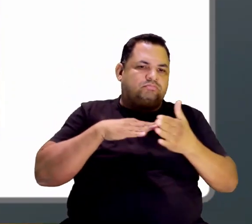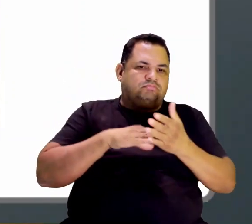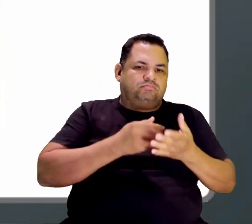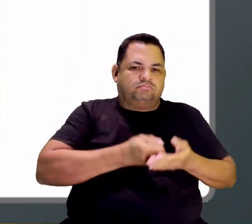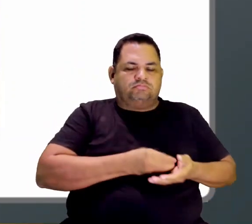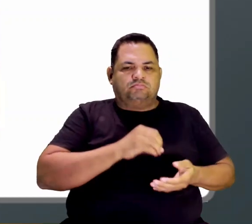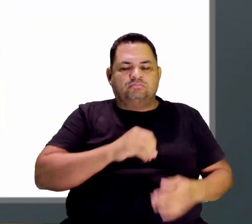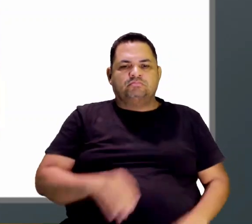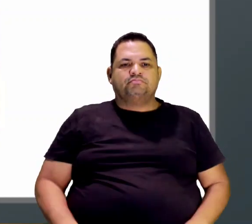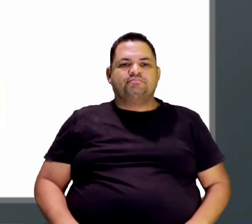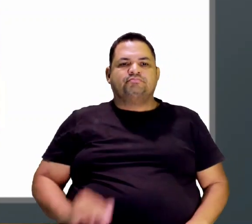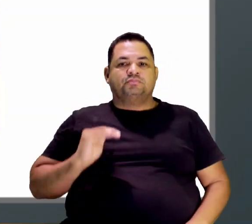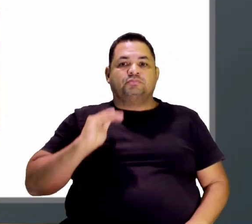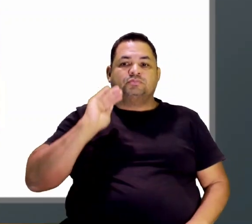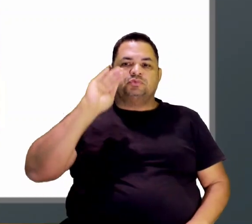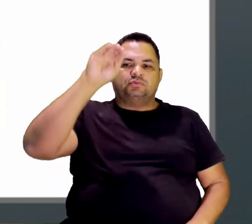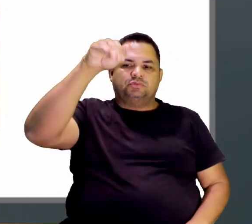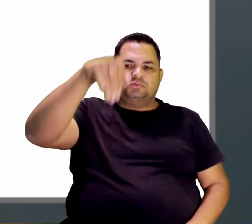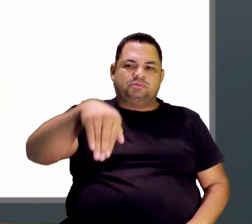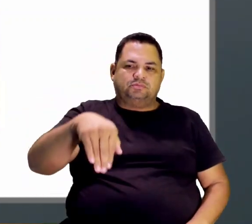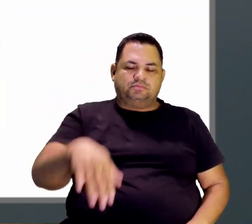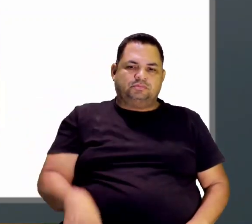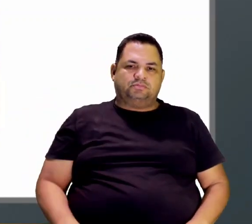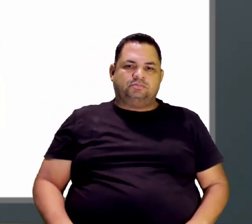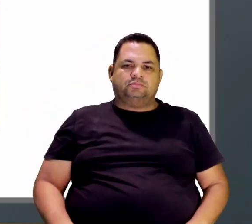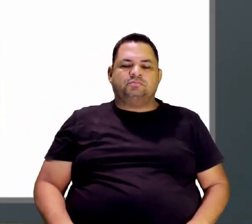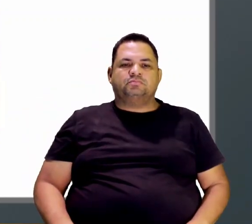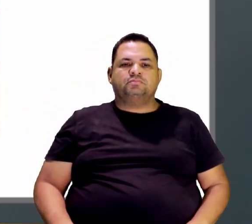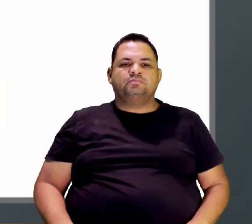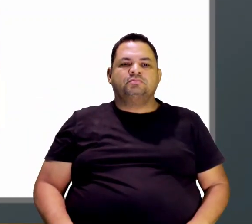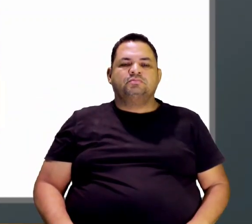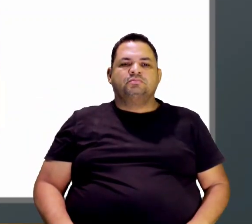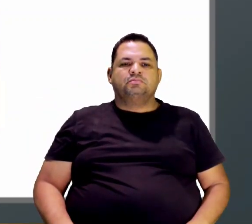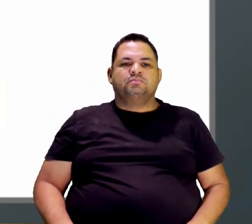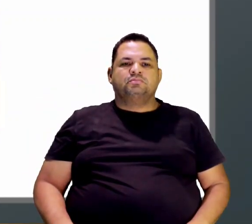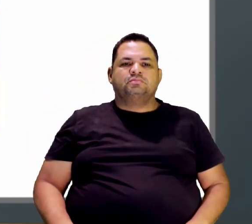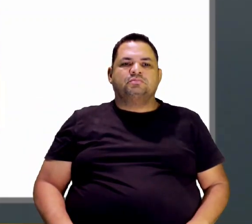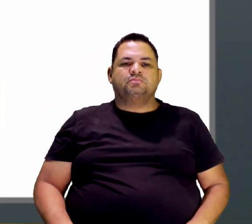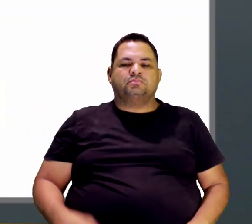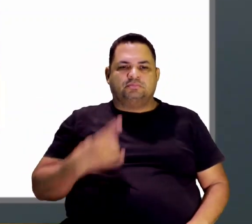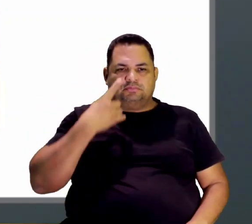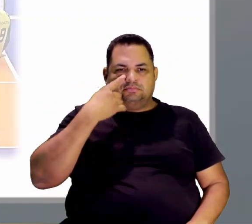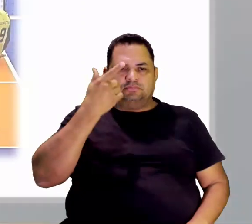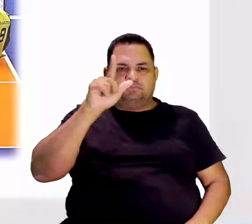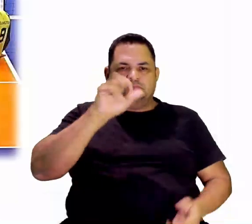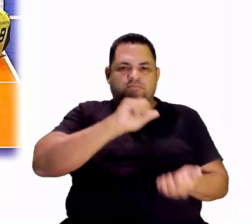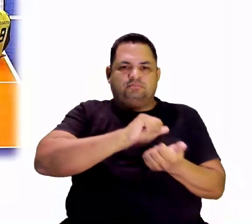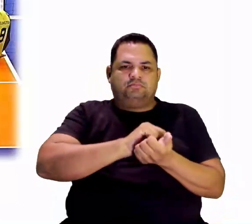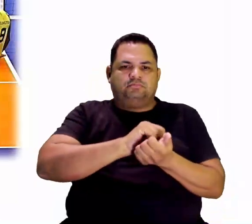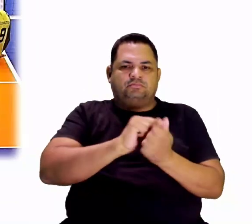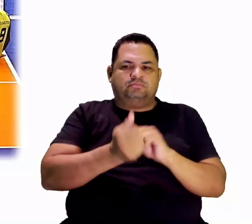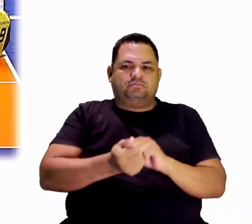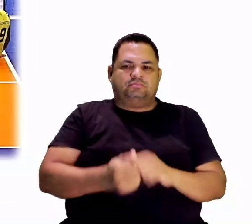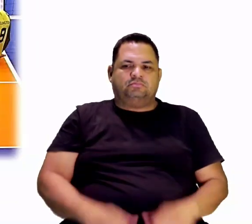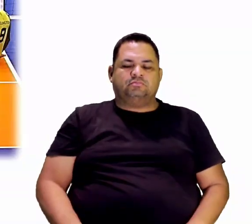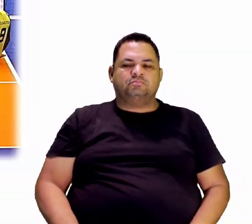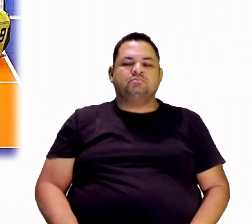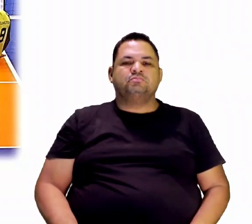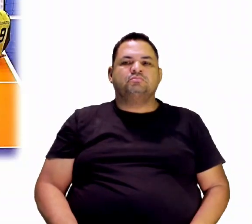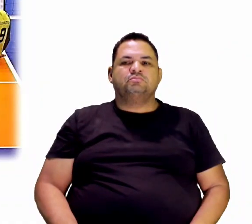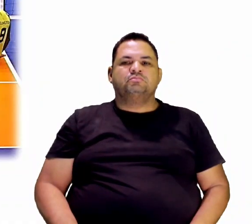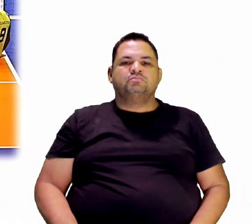já vivenciaram práticas como essa que eu vou mostrar agora, né? Do voleibol sentado. Você já fez uma